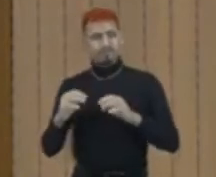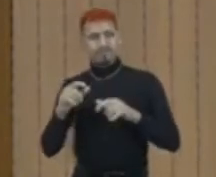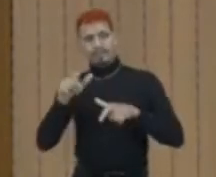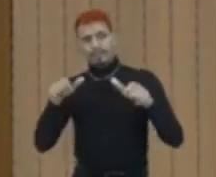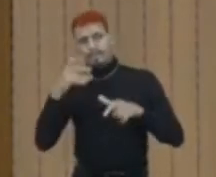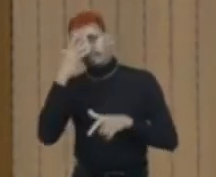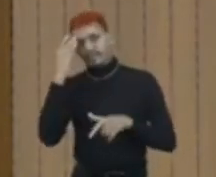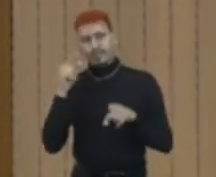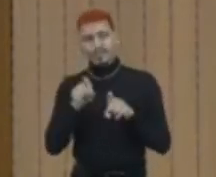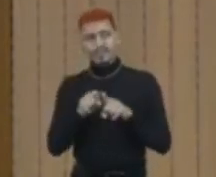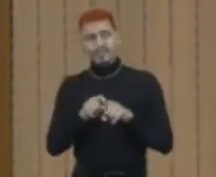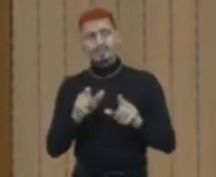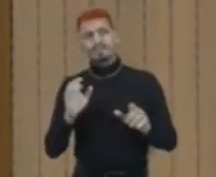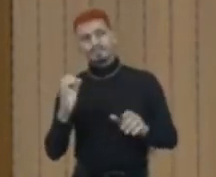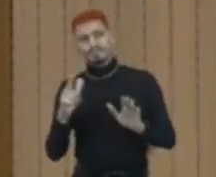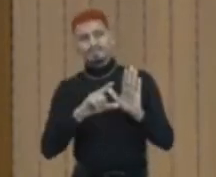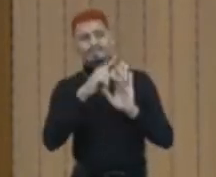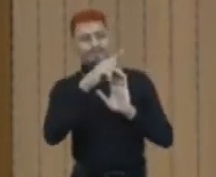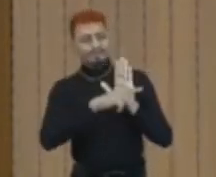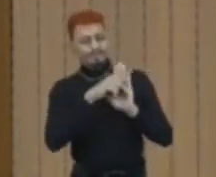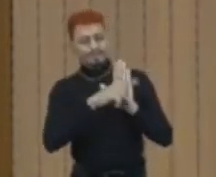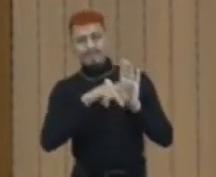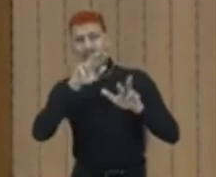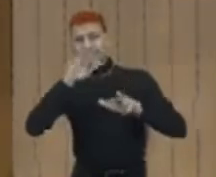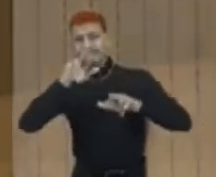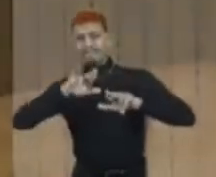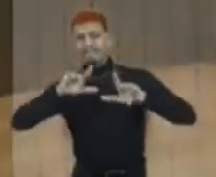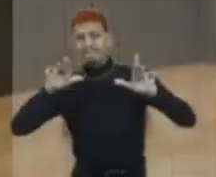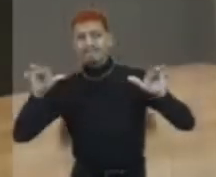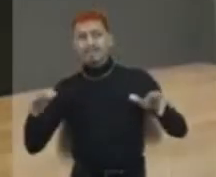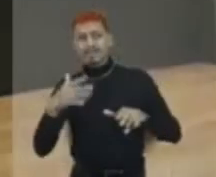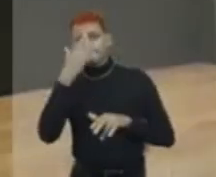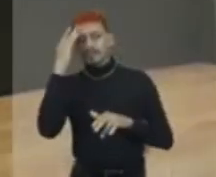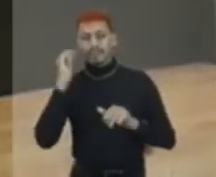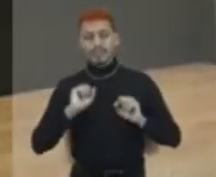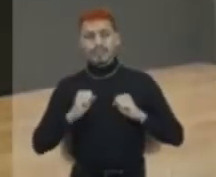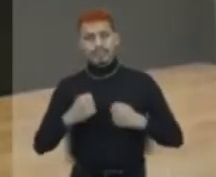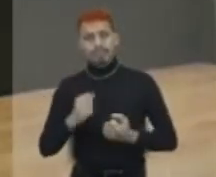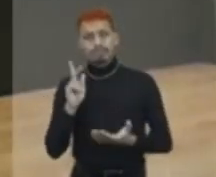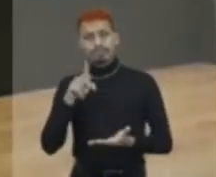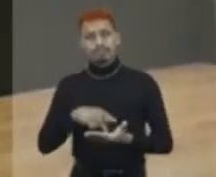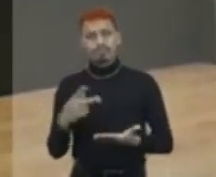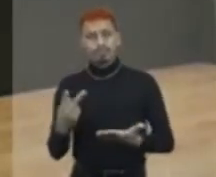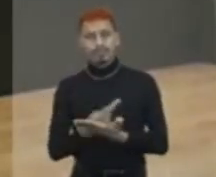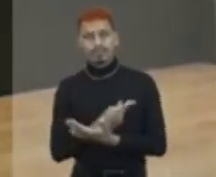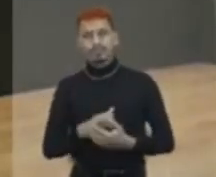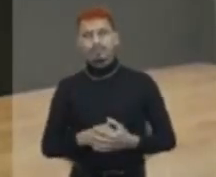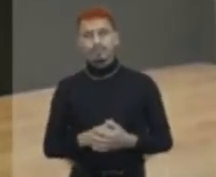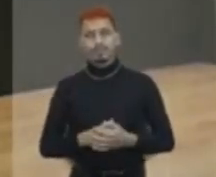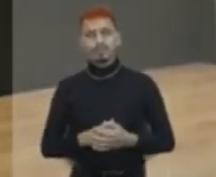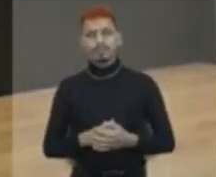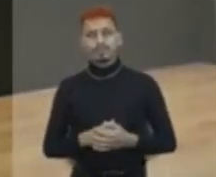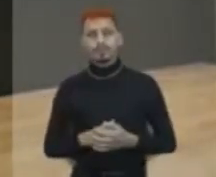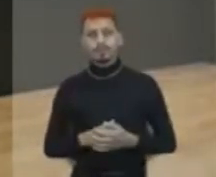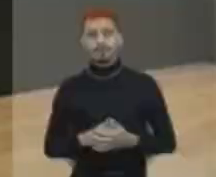um projeto de tanta gente que se dedicou a tornar realidade um sonho. Inauguramos